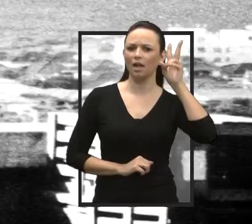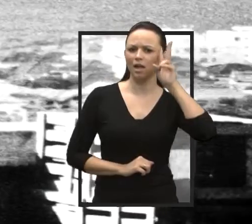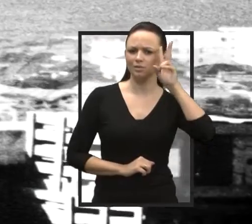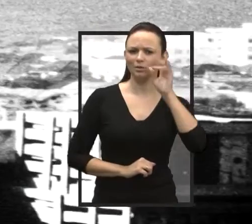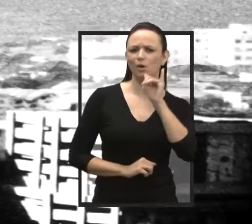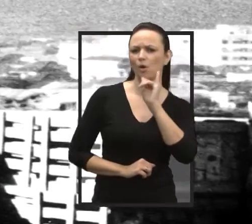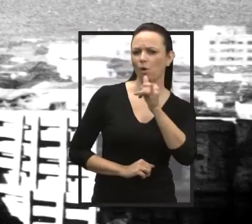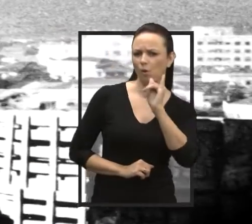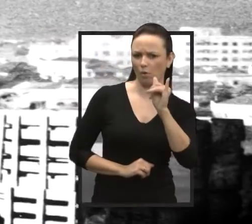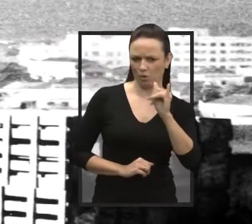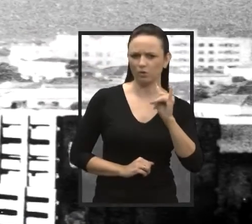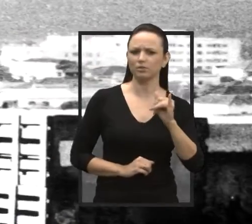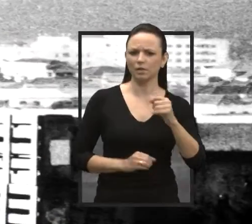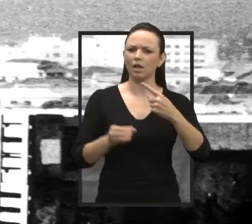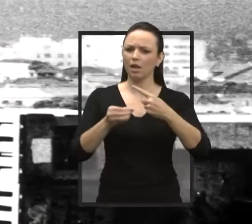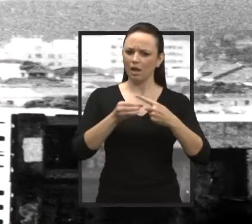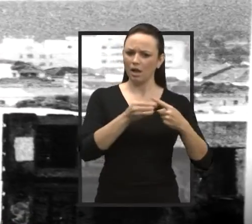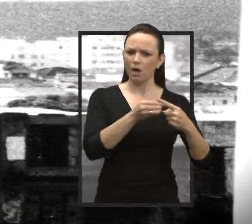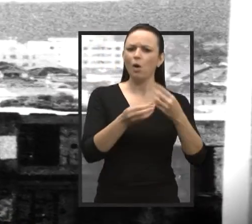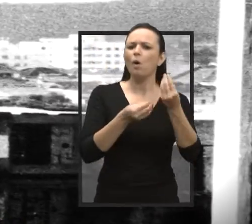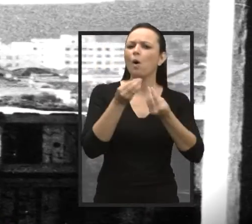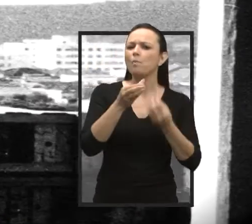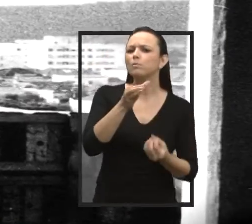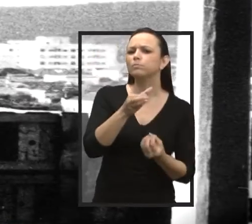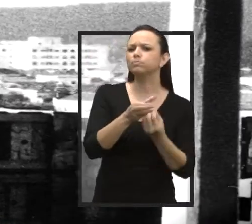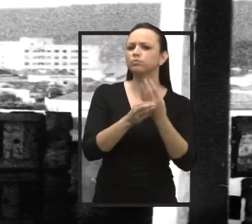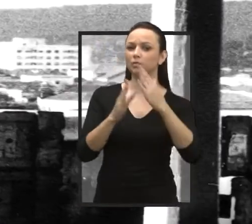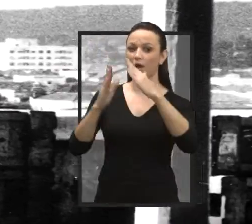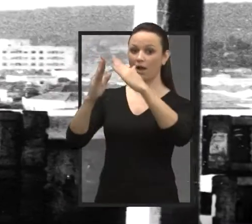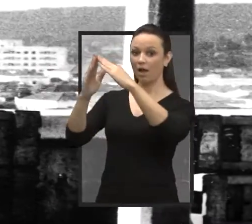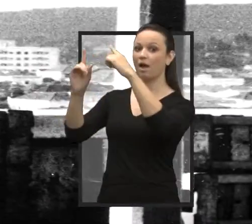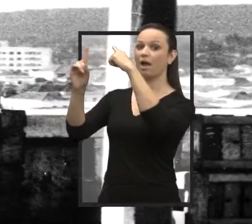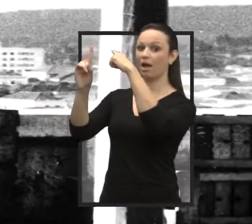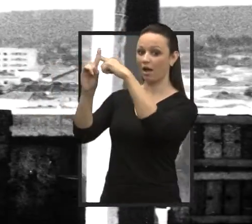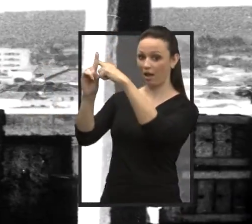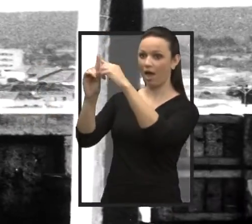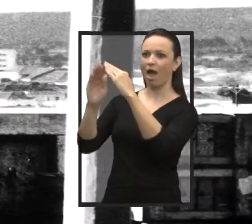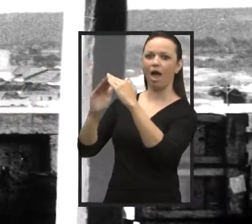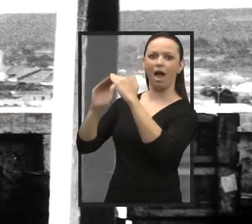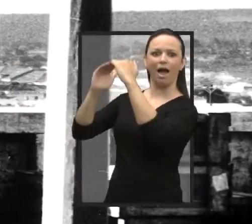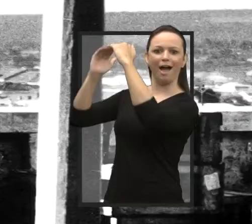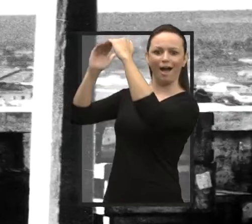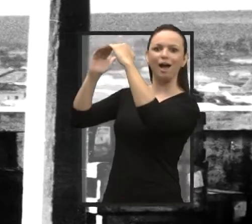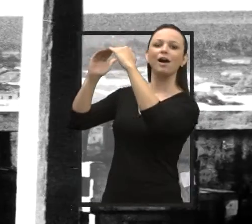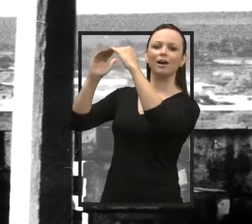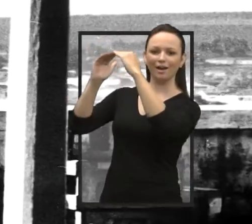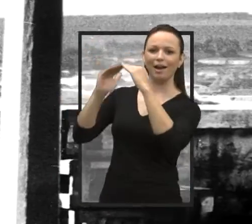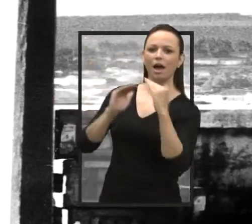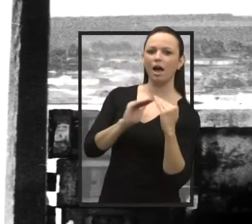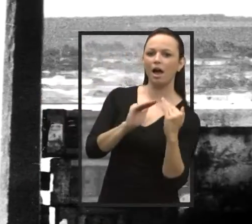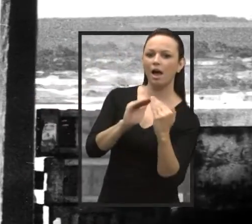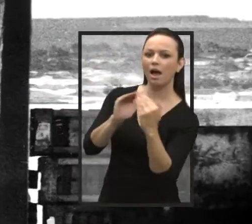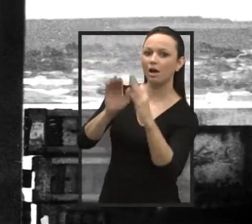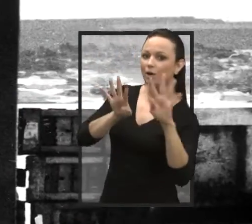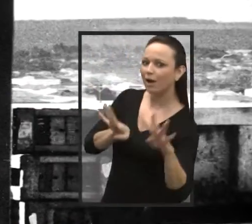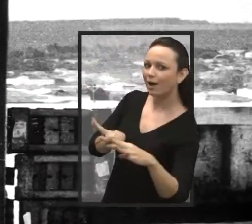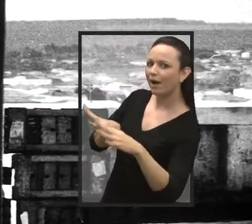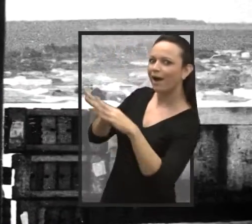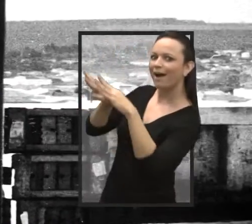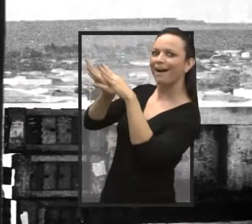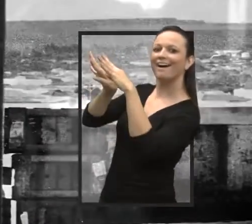A história conta que boa parte das cidades do interior surge em torno de uma igreja, localizada geralmente em um local alto